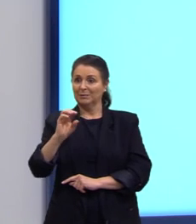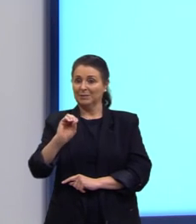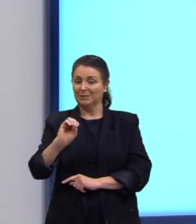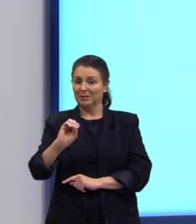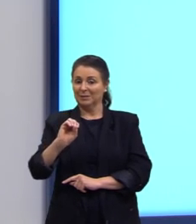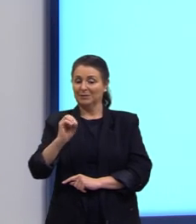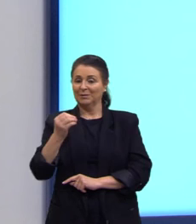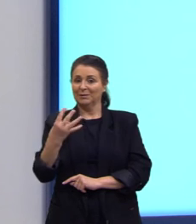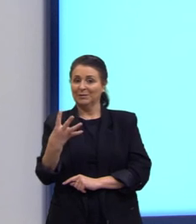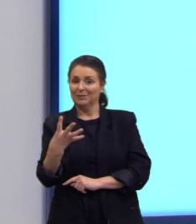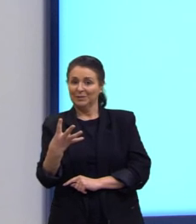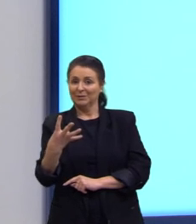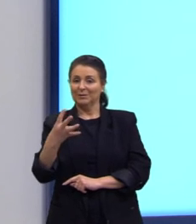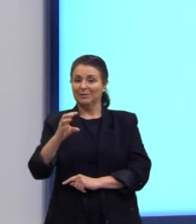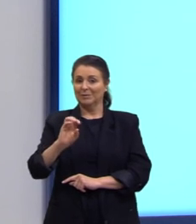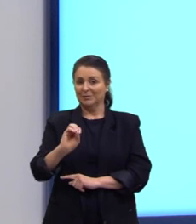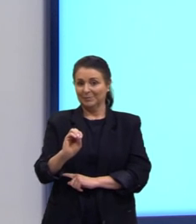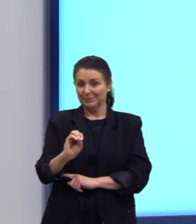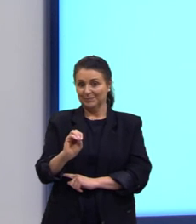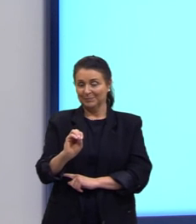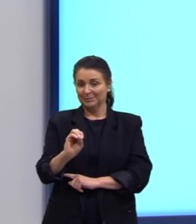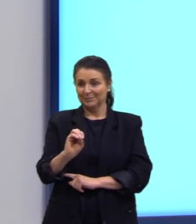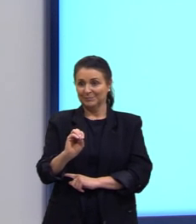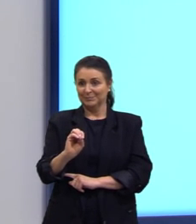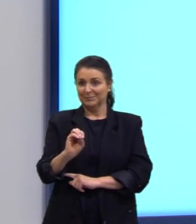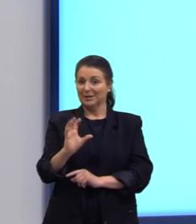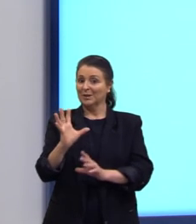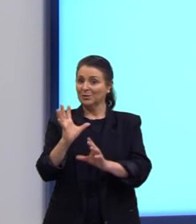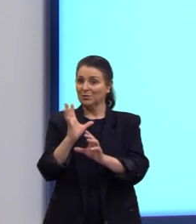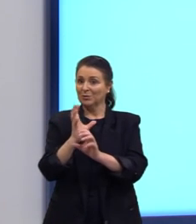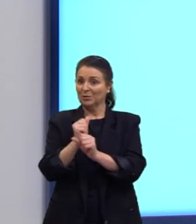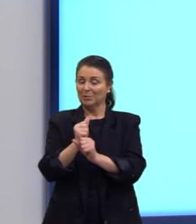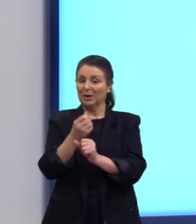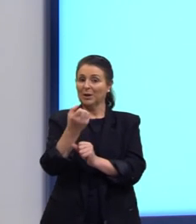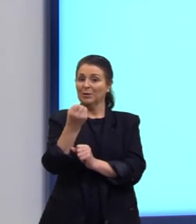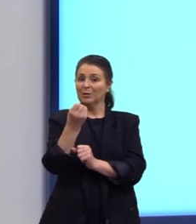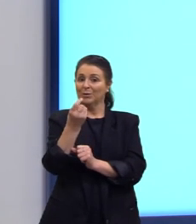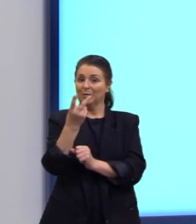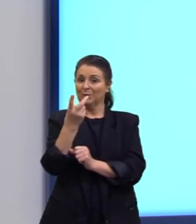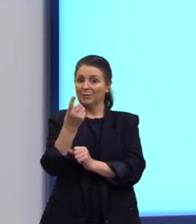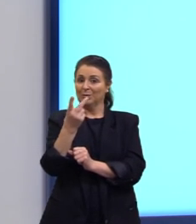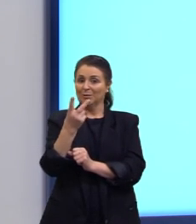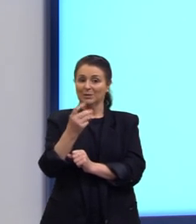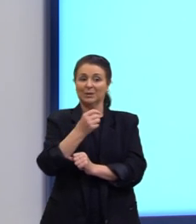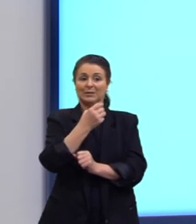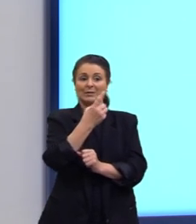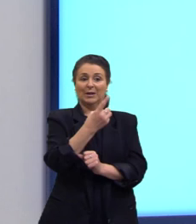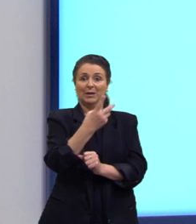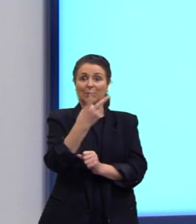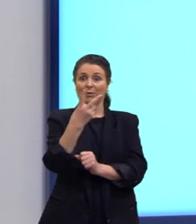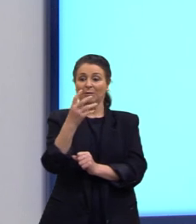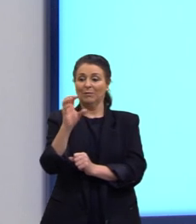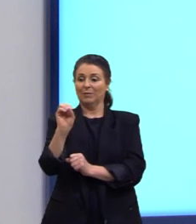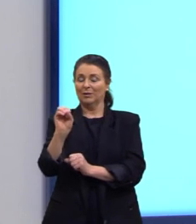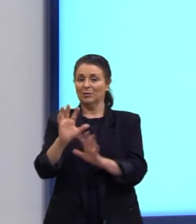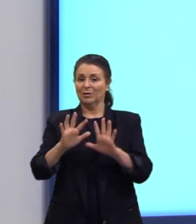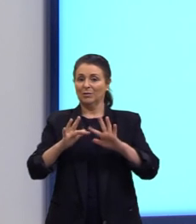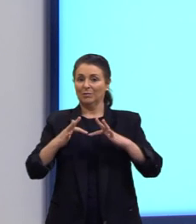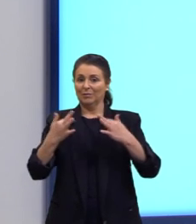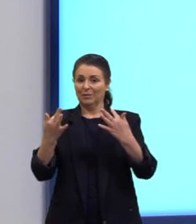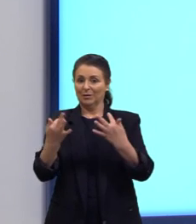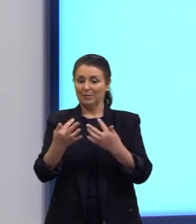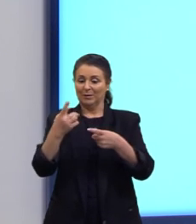mais quatro e mais 0 então a soma daria 12 portanto 120 famílias